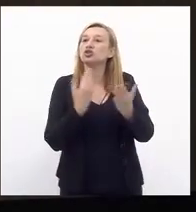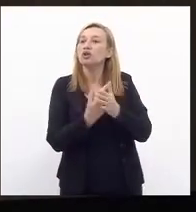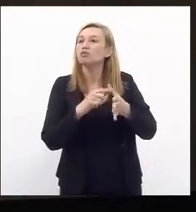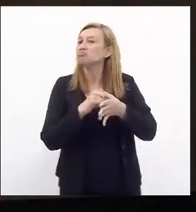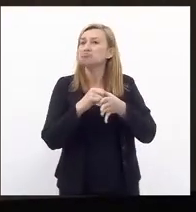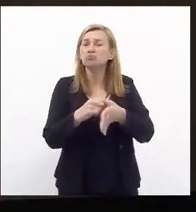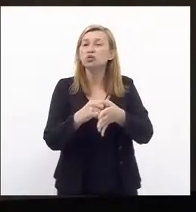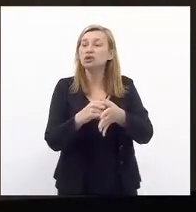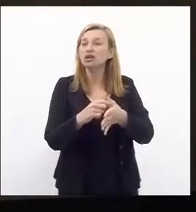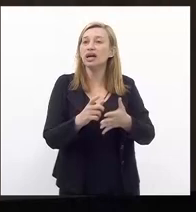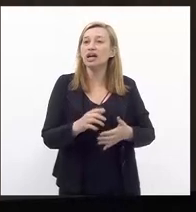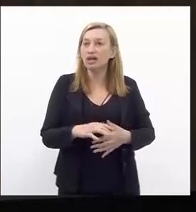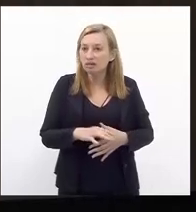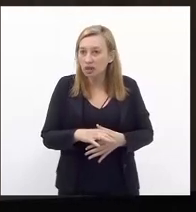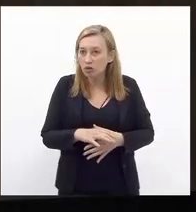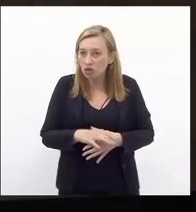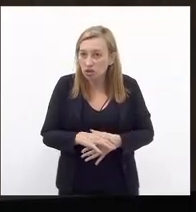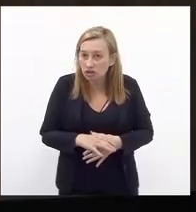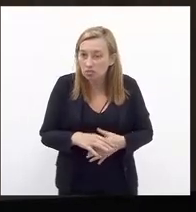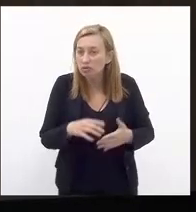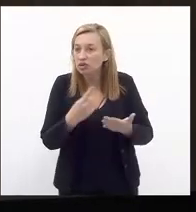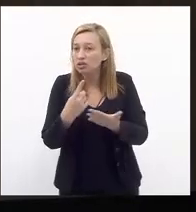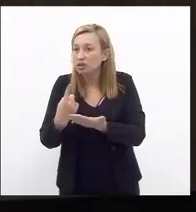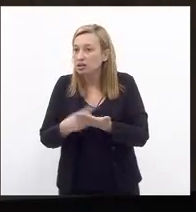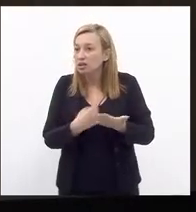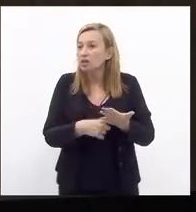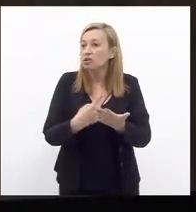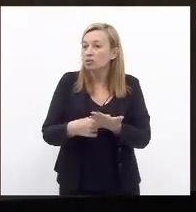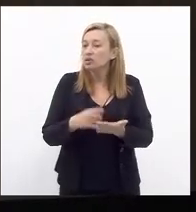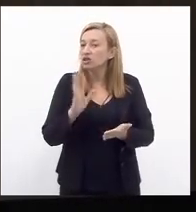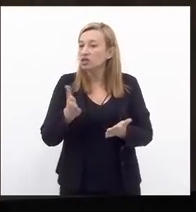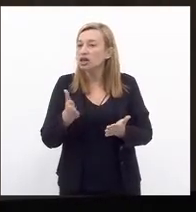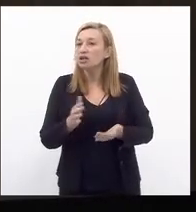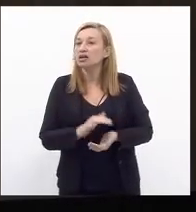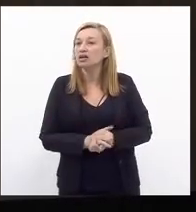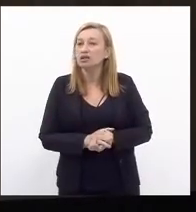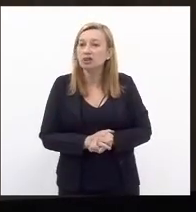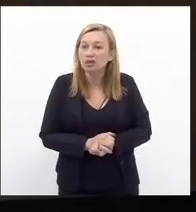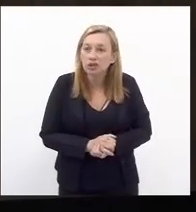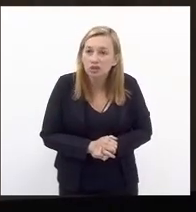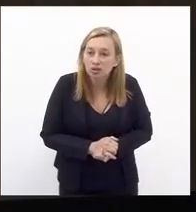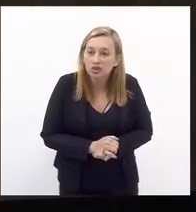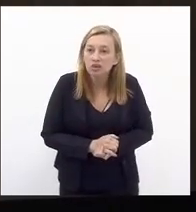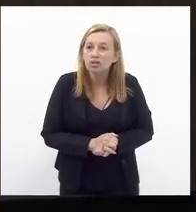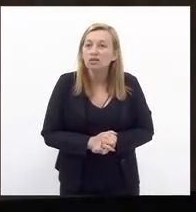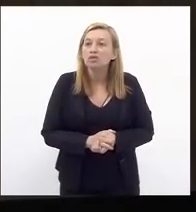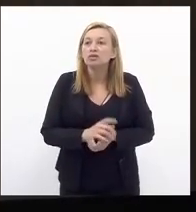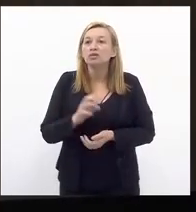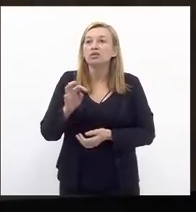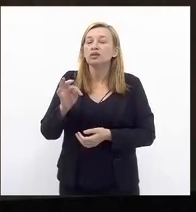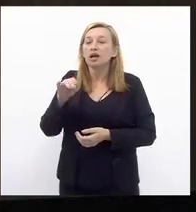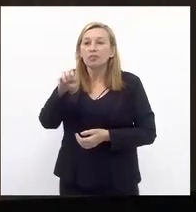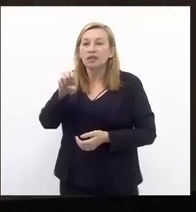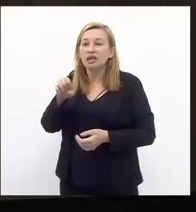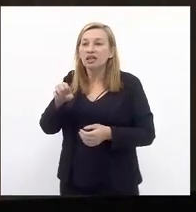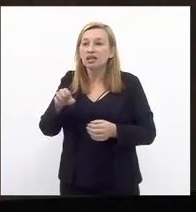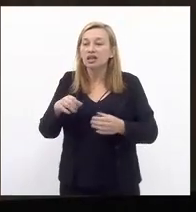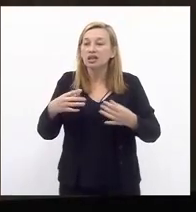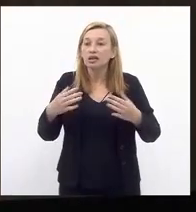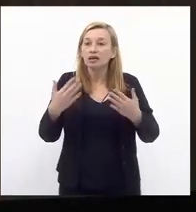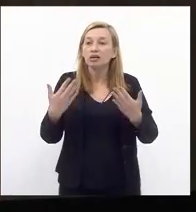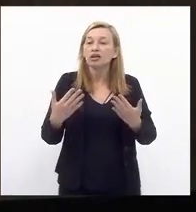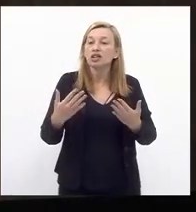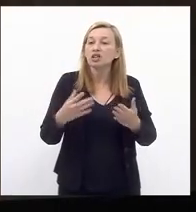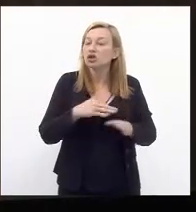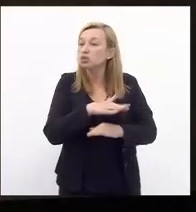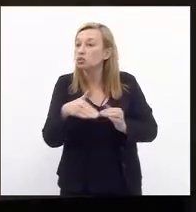todas as vezes que eu tinha algumas agendas já marcadas anteriormente o meu chefe de gabinete se fez presente em todo